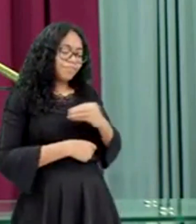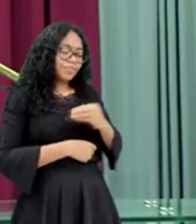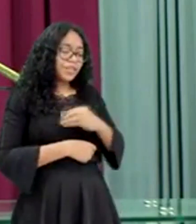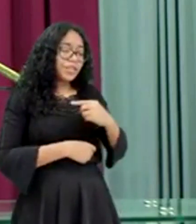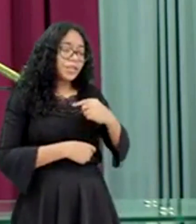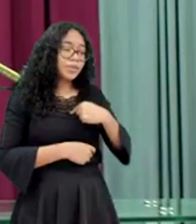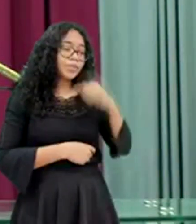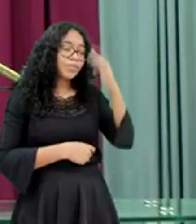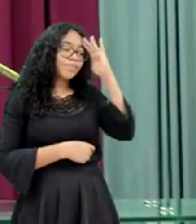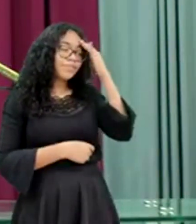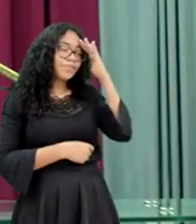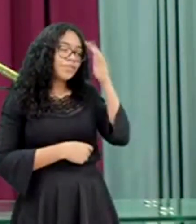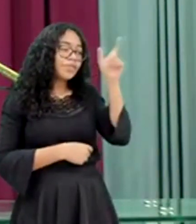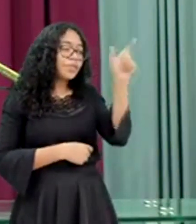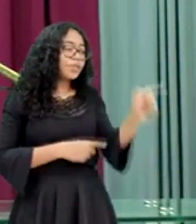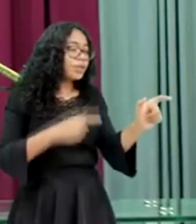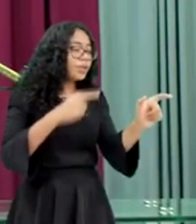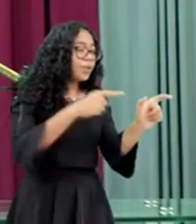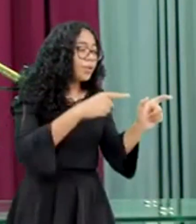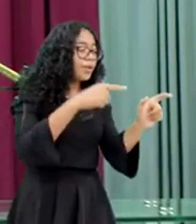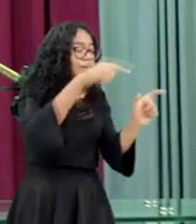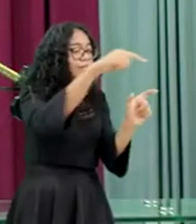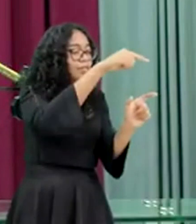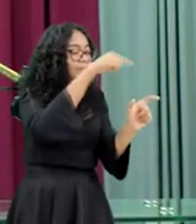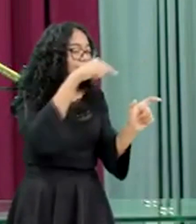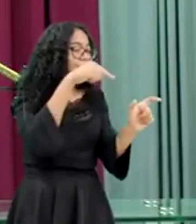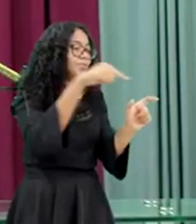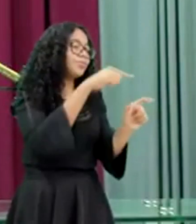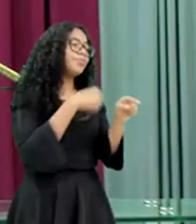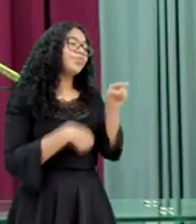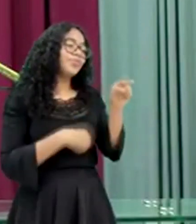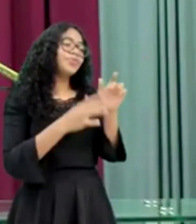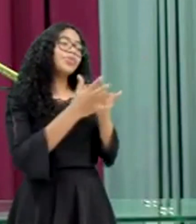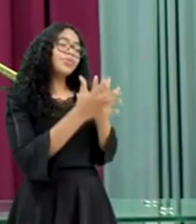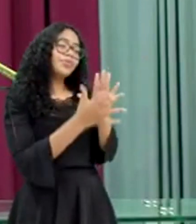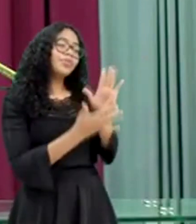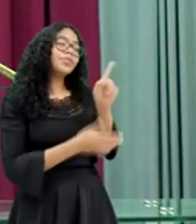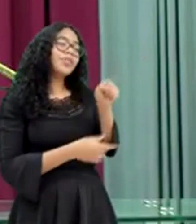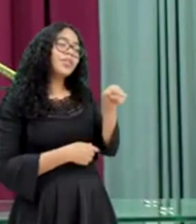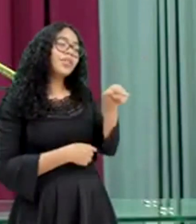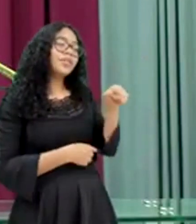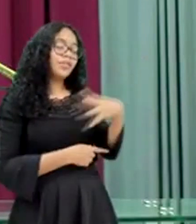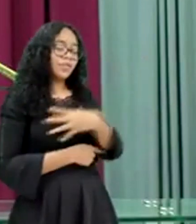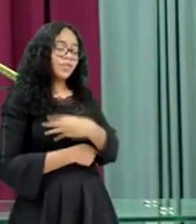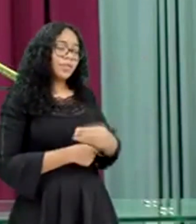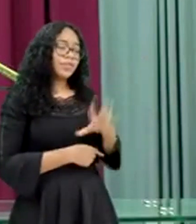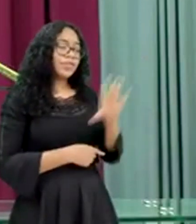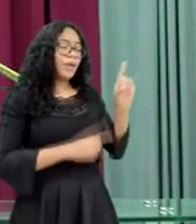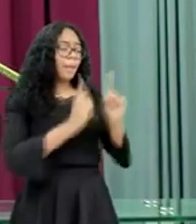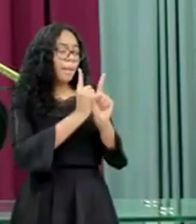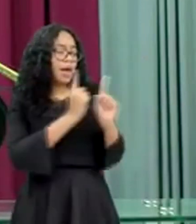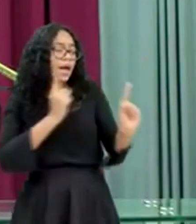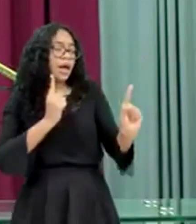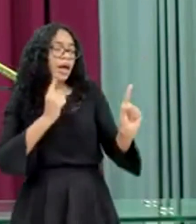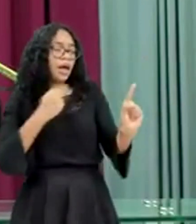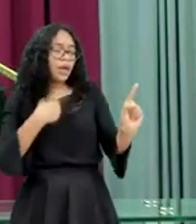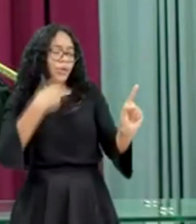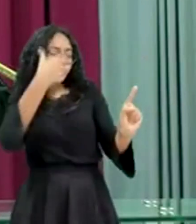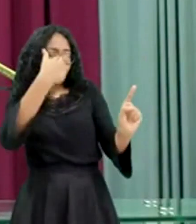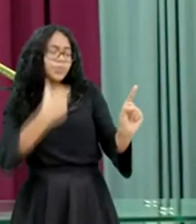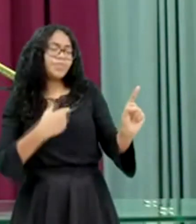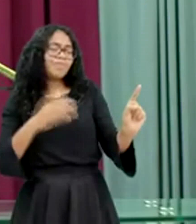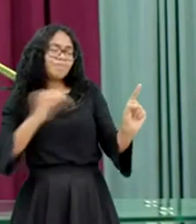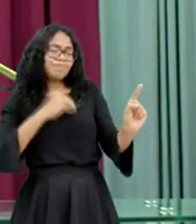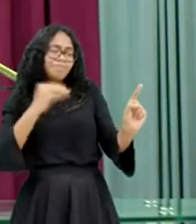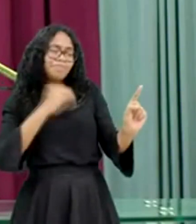entendi que o Senhor é santo mesmo. Eu entendi agora que o Senhor é mesmo Filho de Deus. Fique longe de mim, eu sou um pecador. Eu